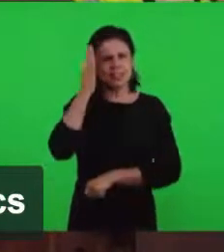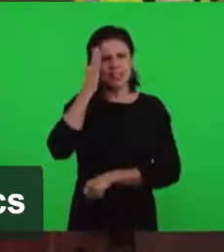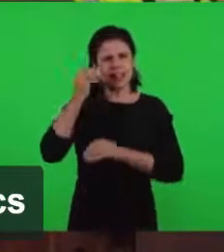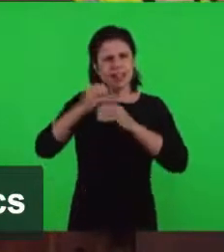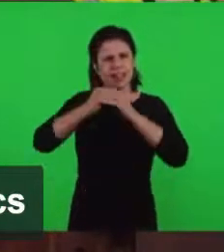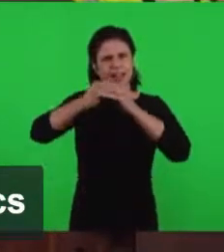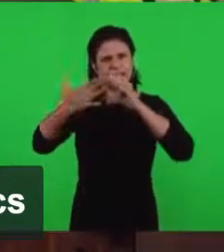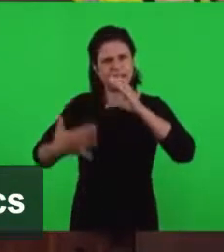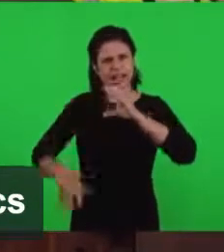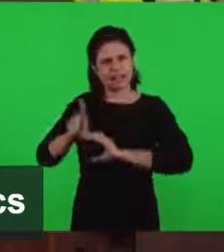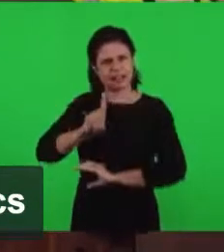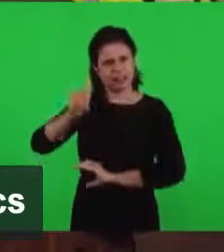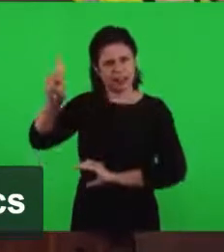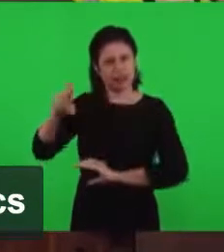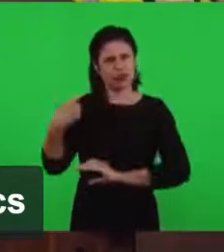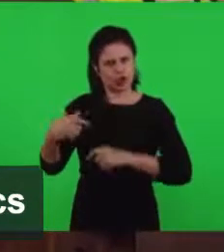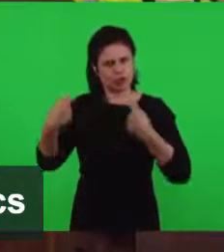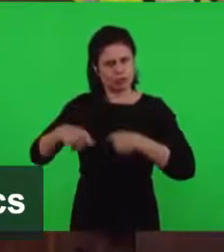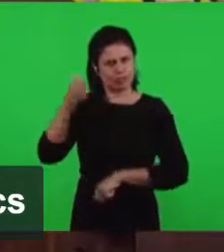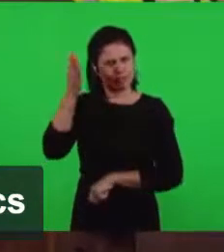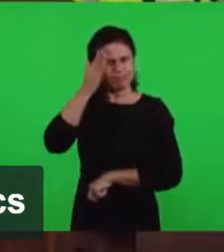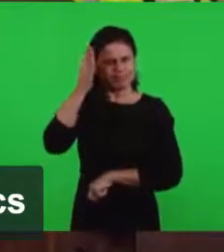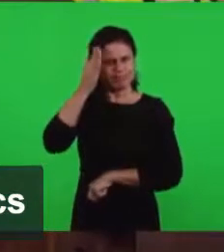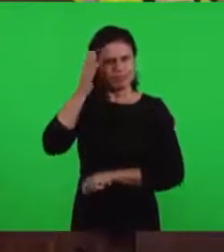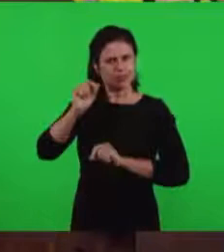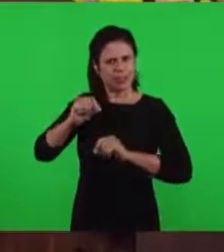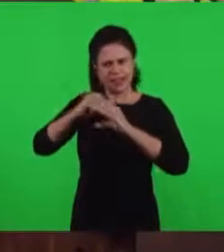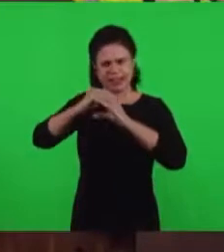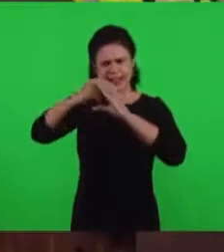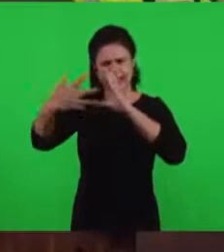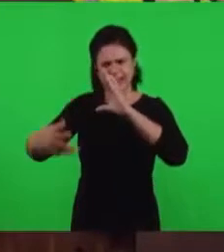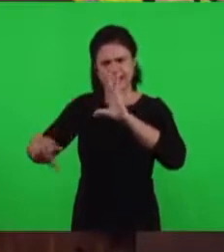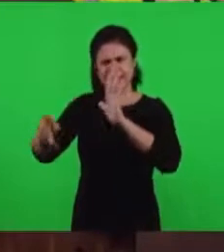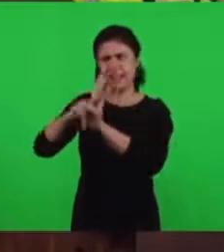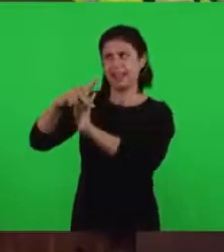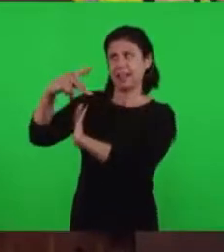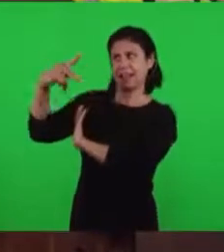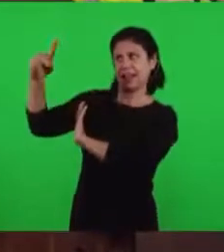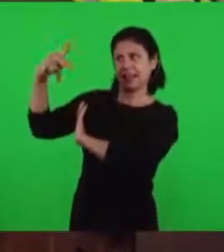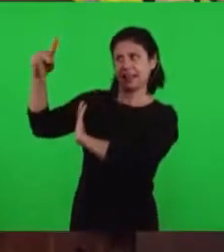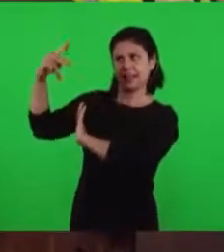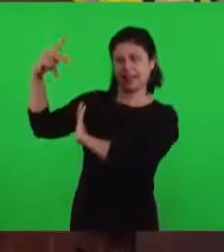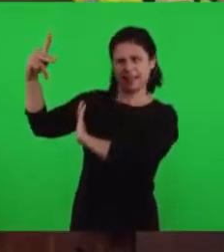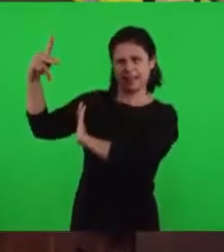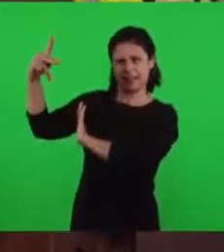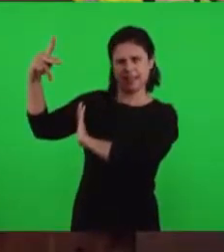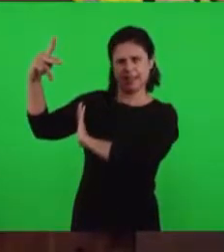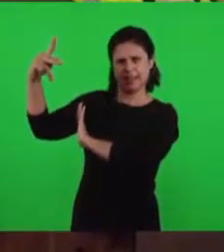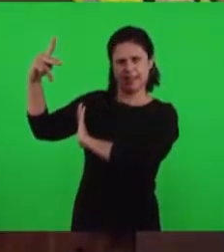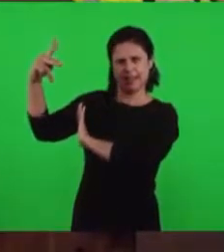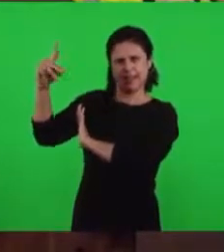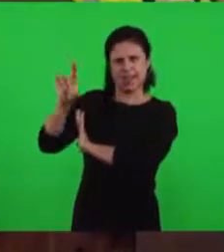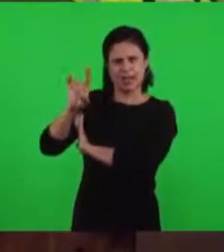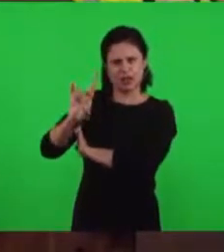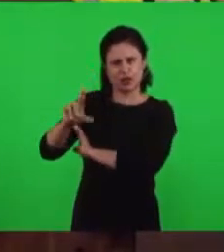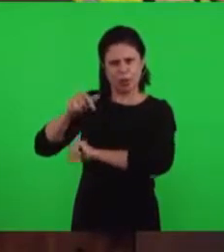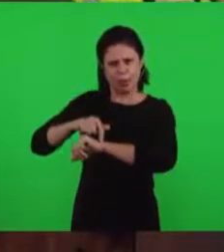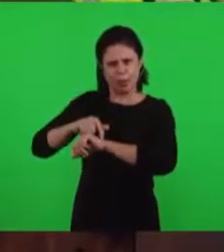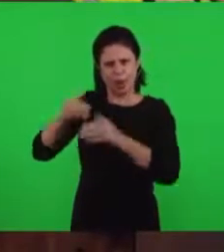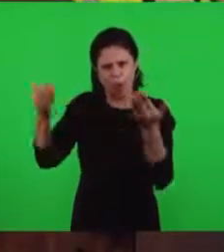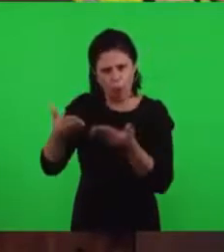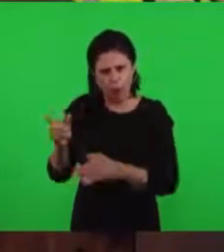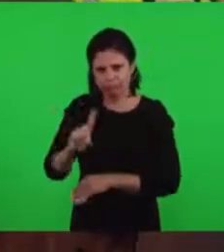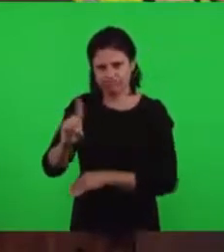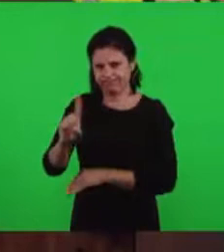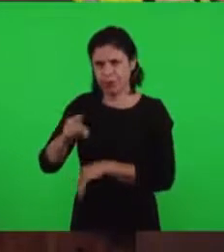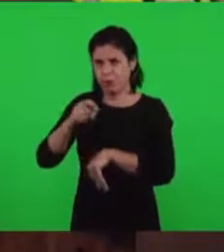não são características desse simples momento que estamos vivendo mas de um momento que vai